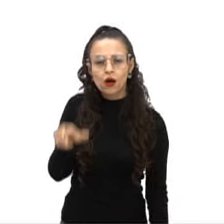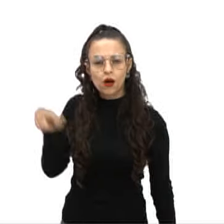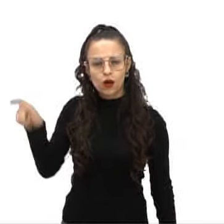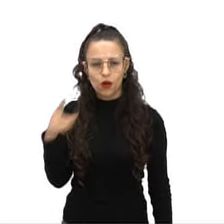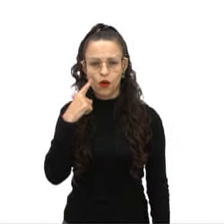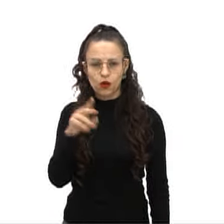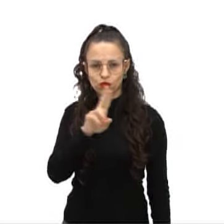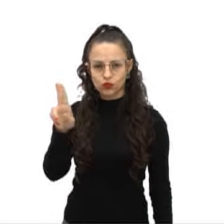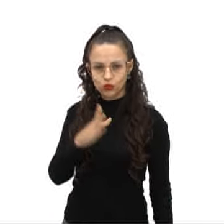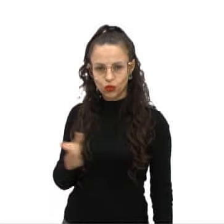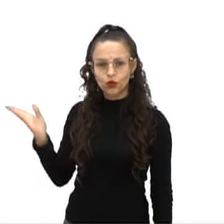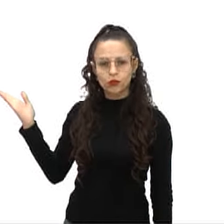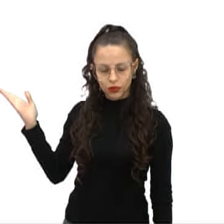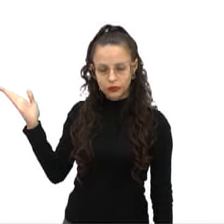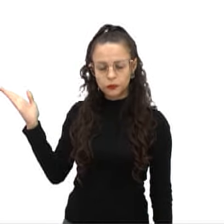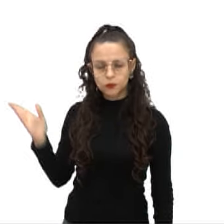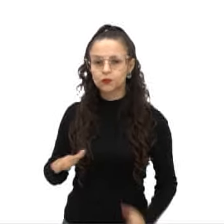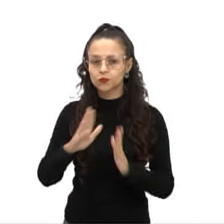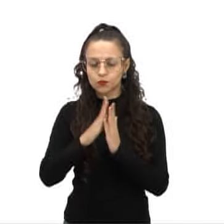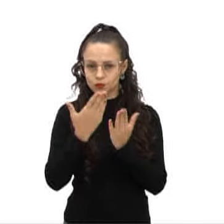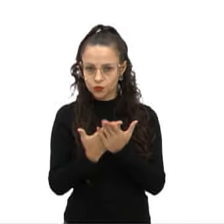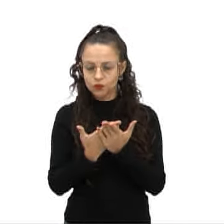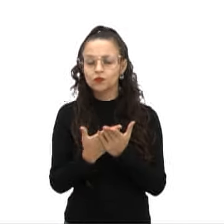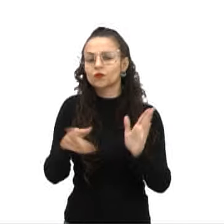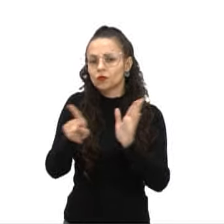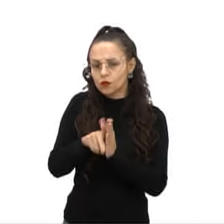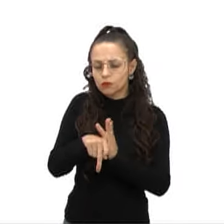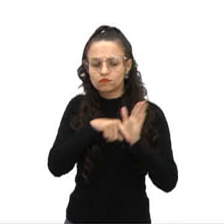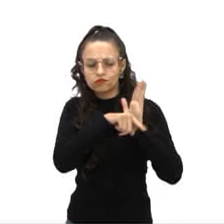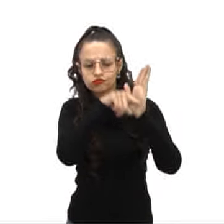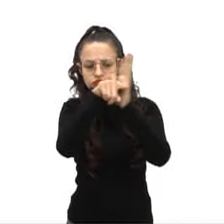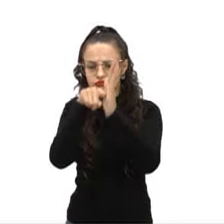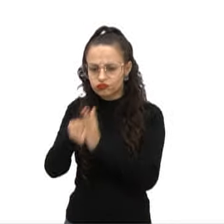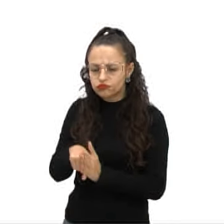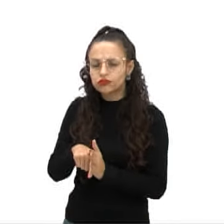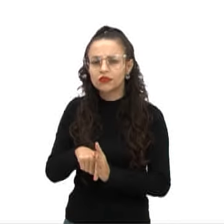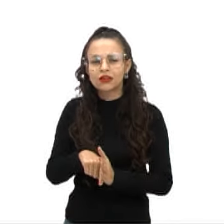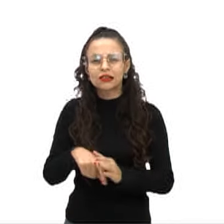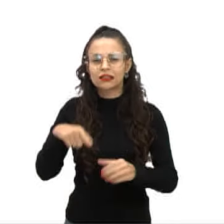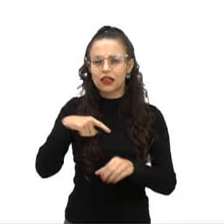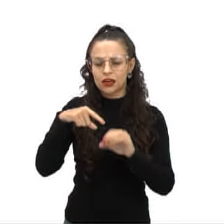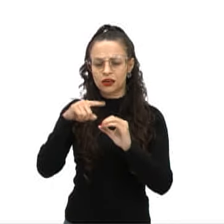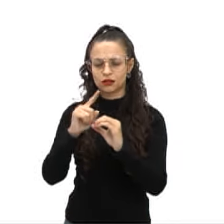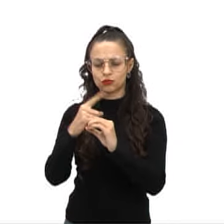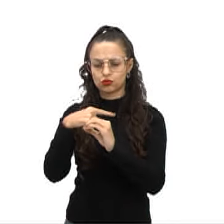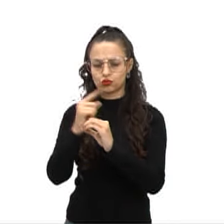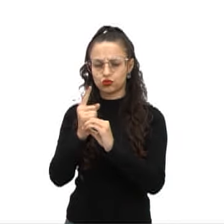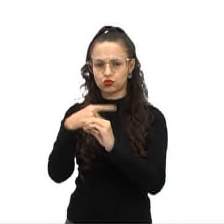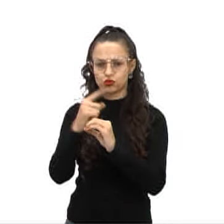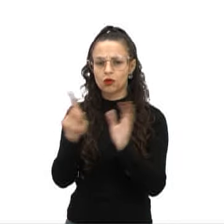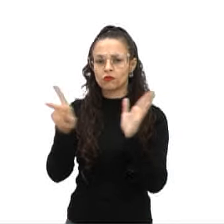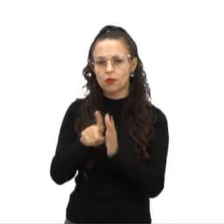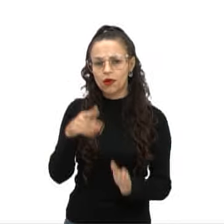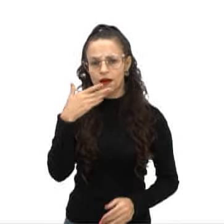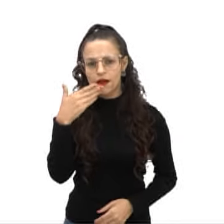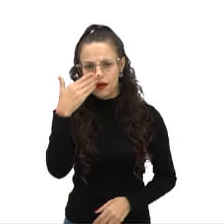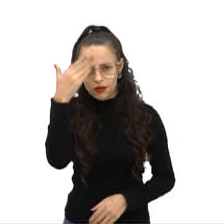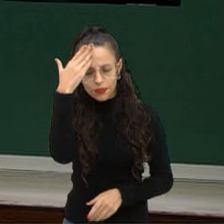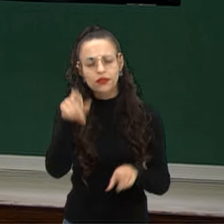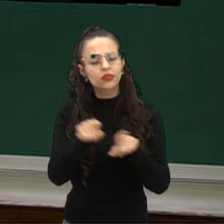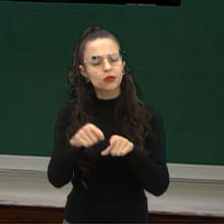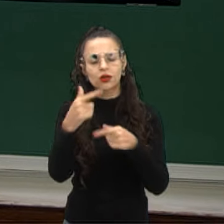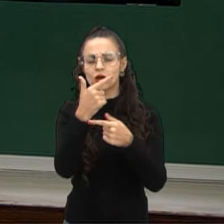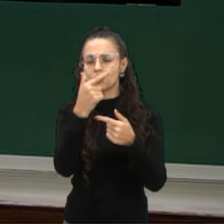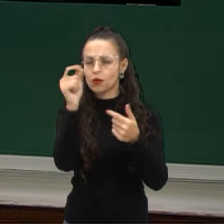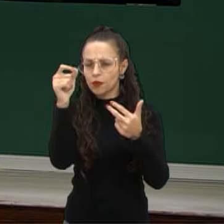Al-Mamun, né, a escola produziu alguns importantes trabalhos. Então tem a bússola árabe, né, que foi desenvolvido, e outros